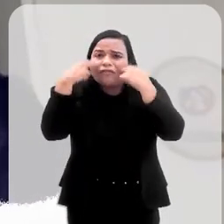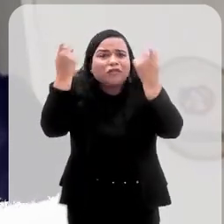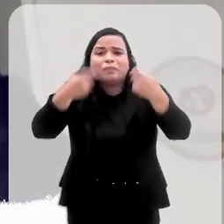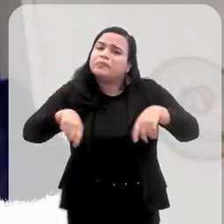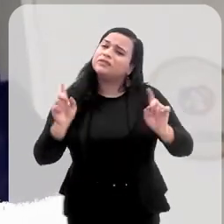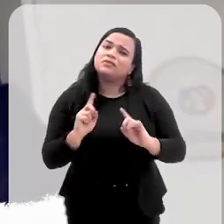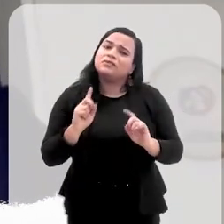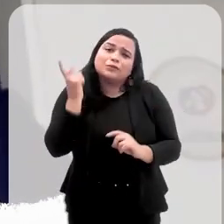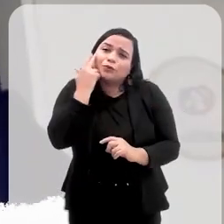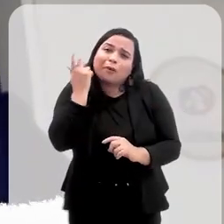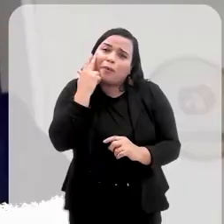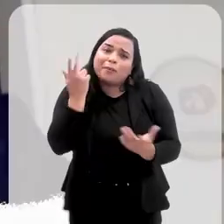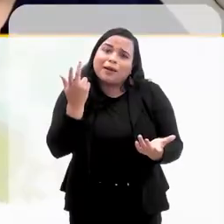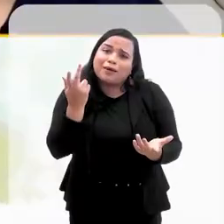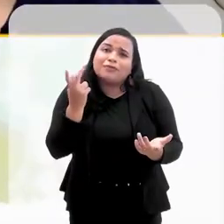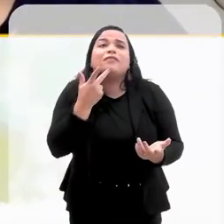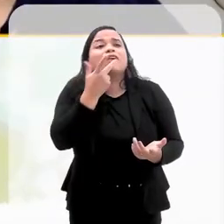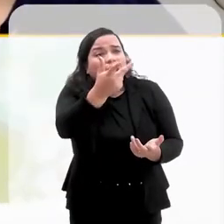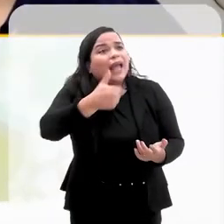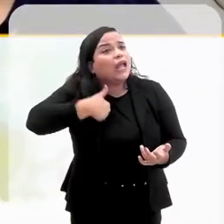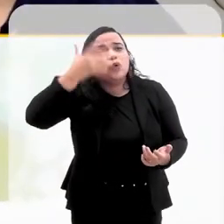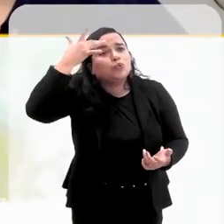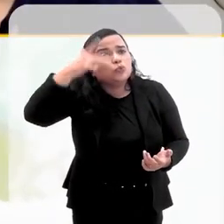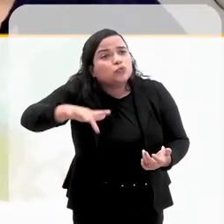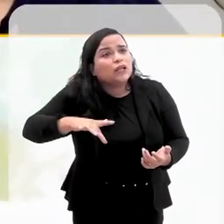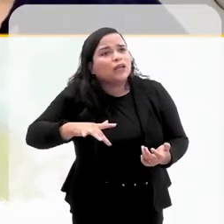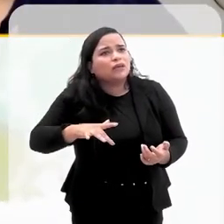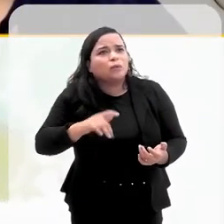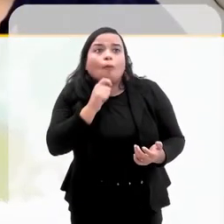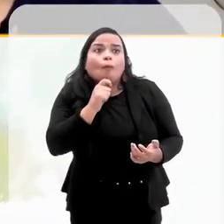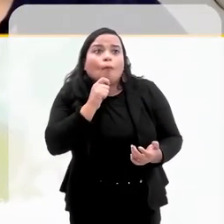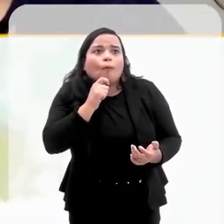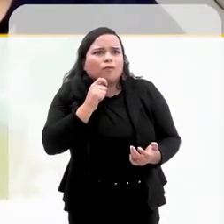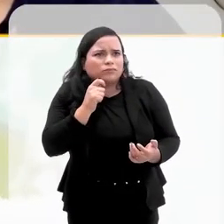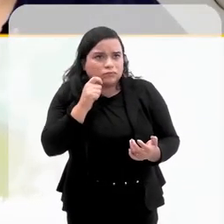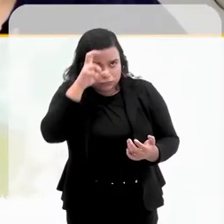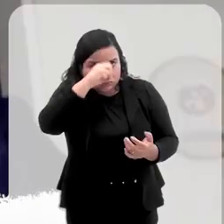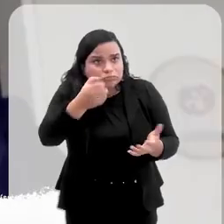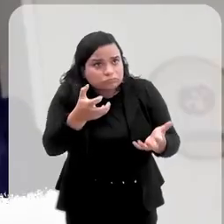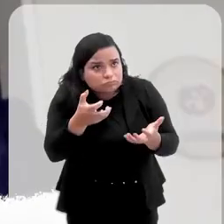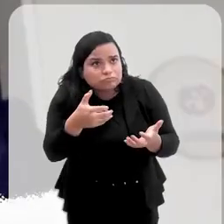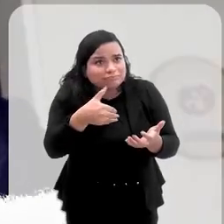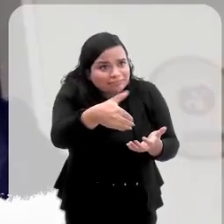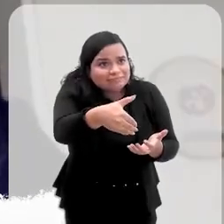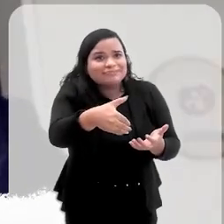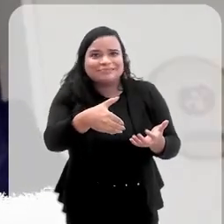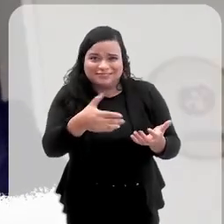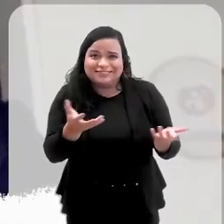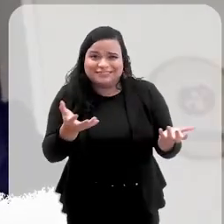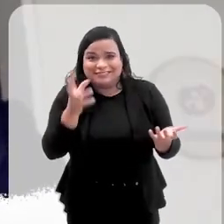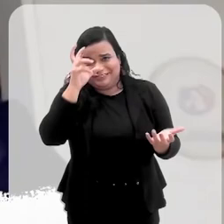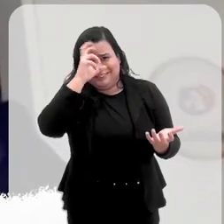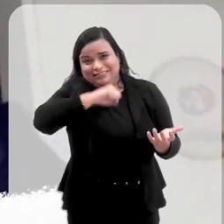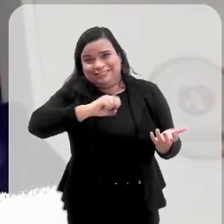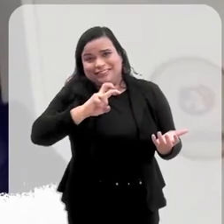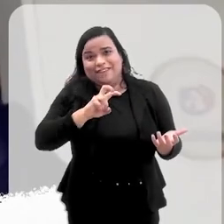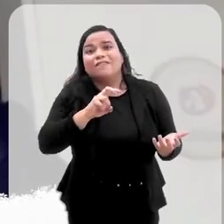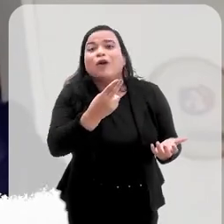eu ainda não sei, mas Perfeito. eu vou buscar saber para te dar a